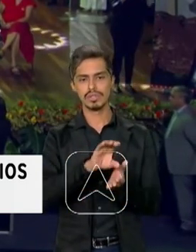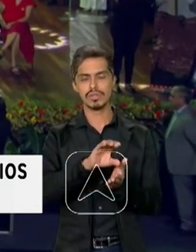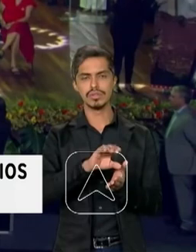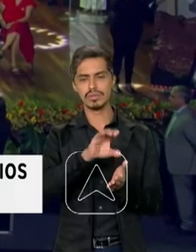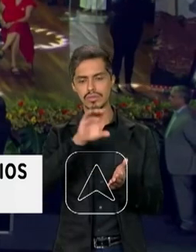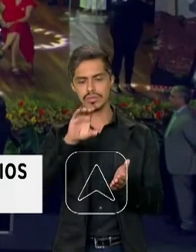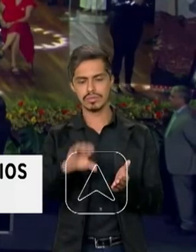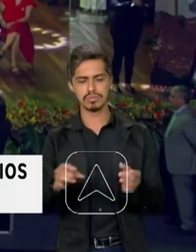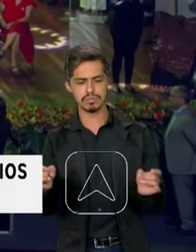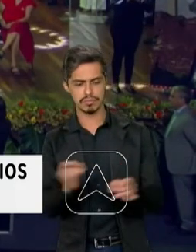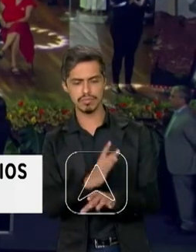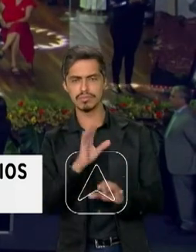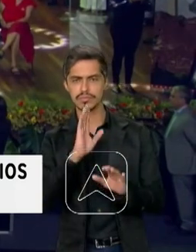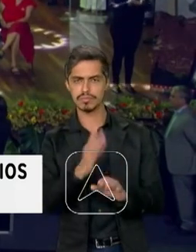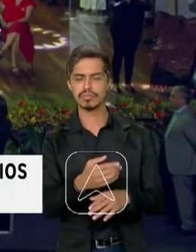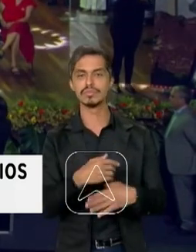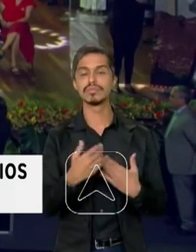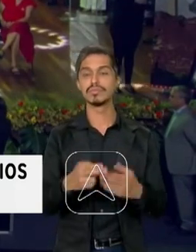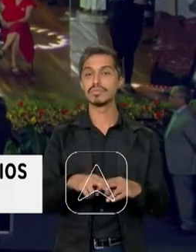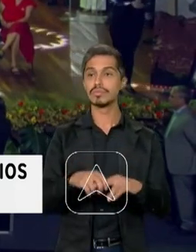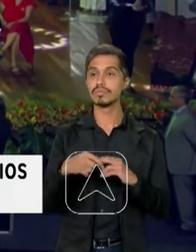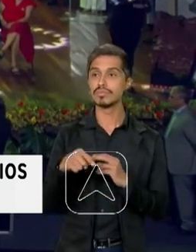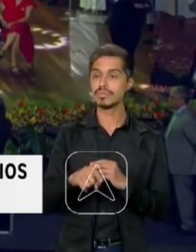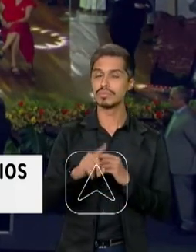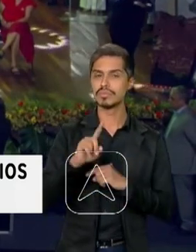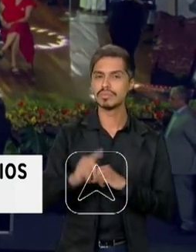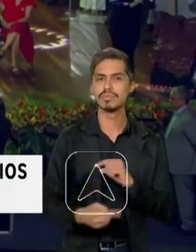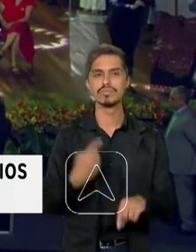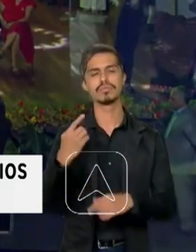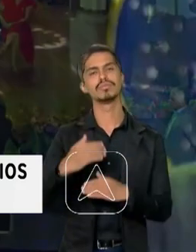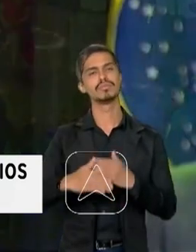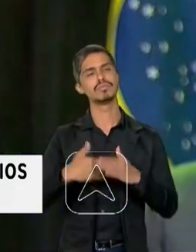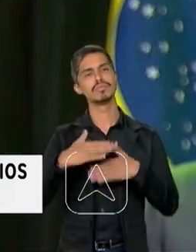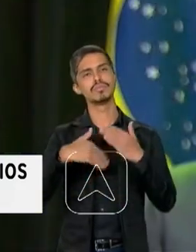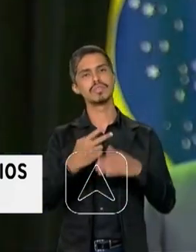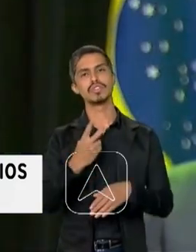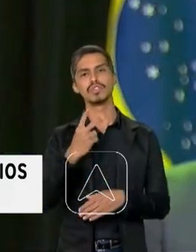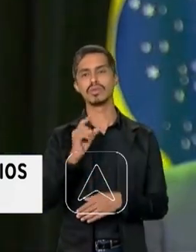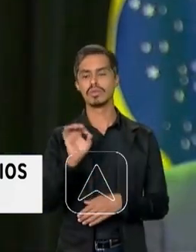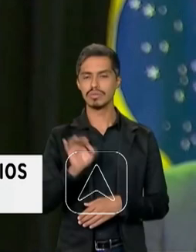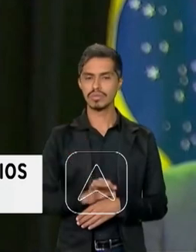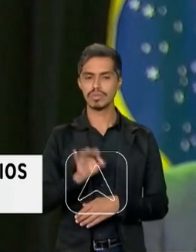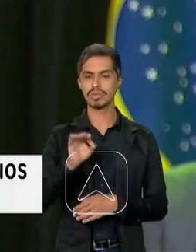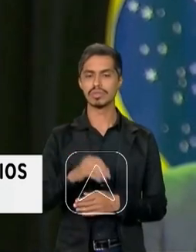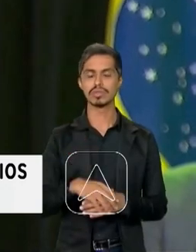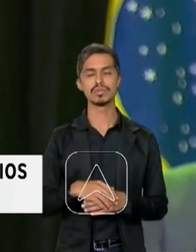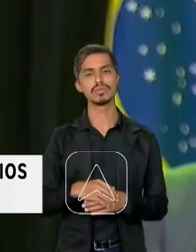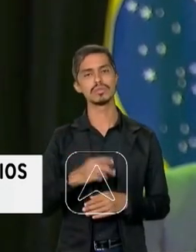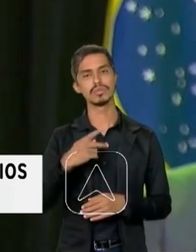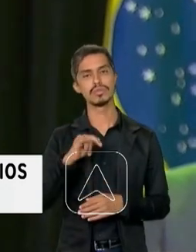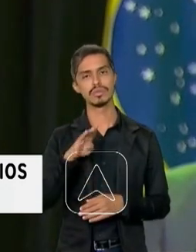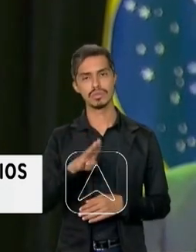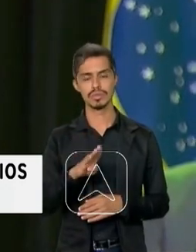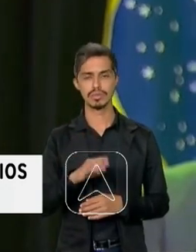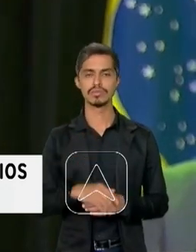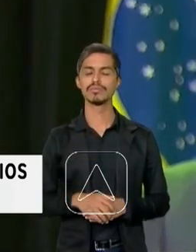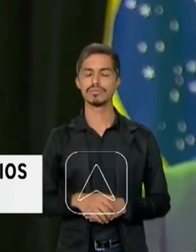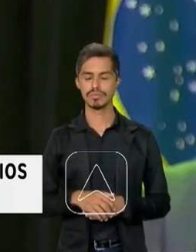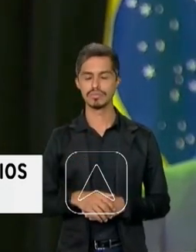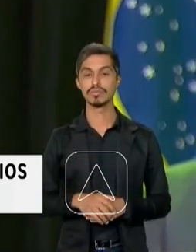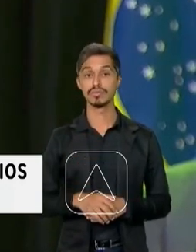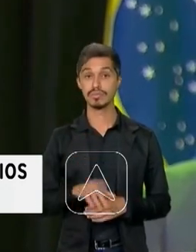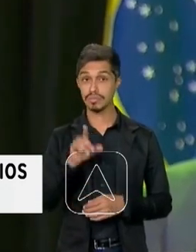estado Só por conta desse Porto vai crescer em média de mais de 2% do PIB que é